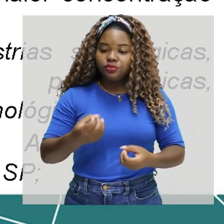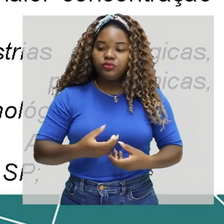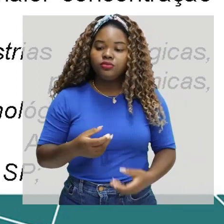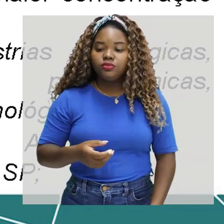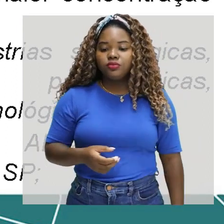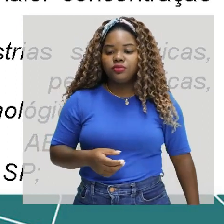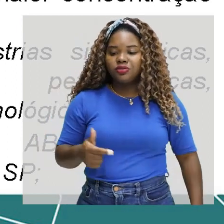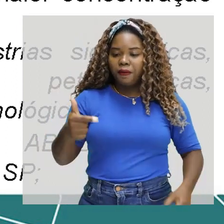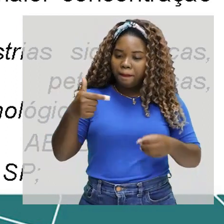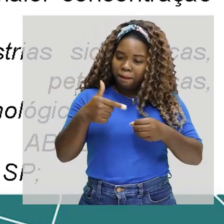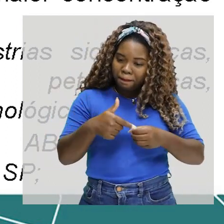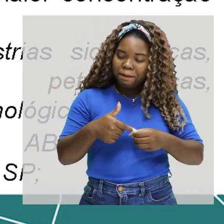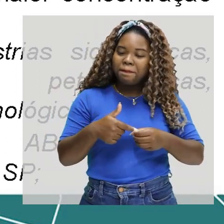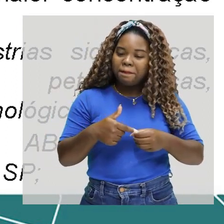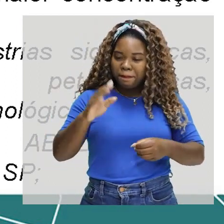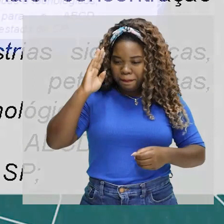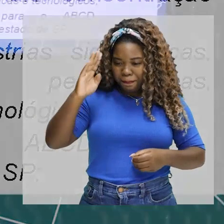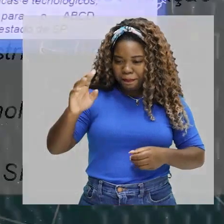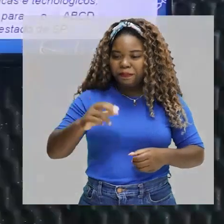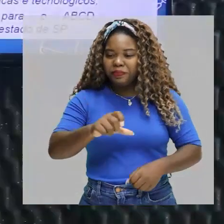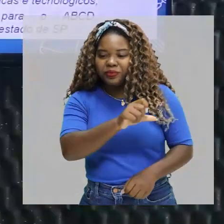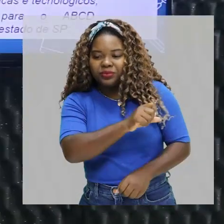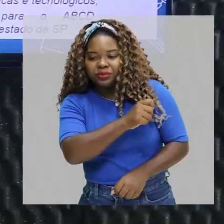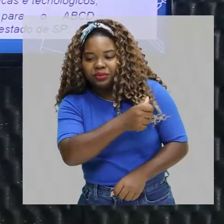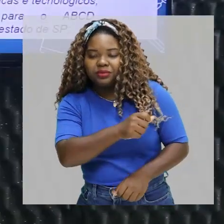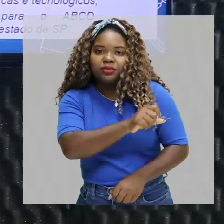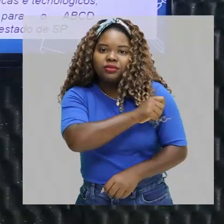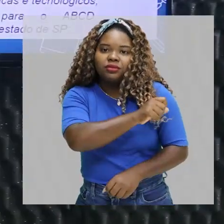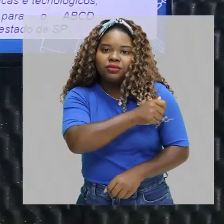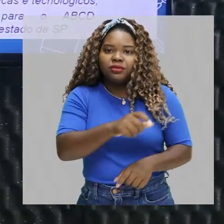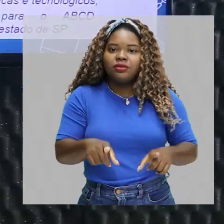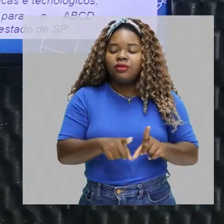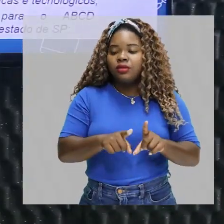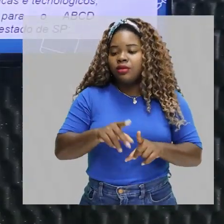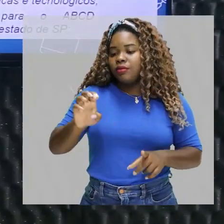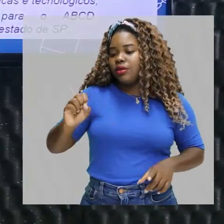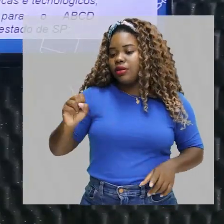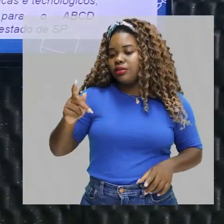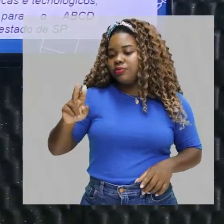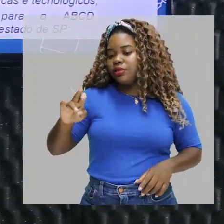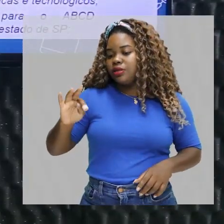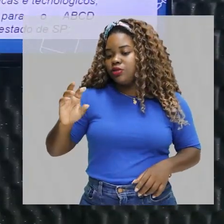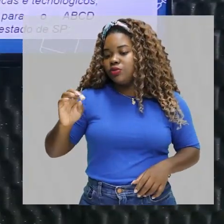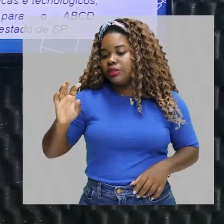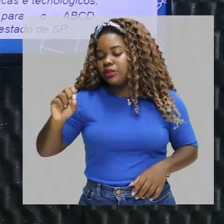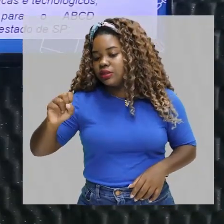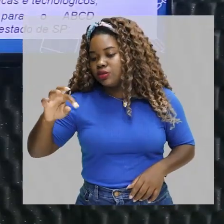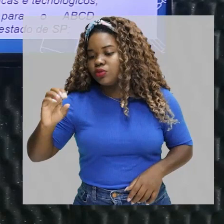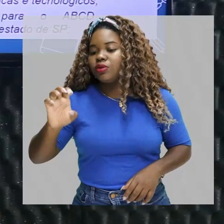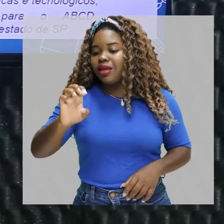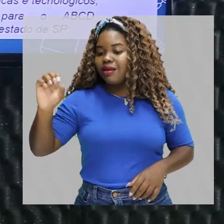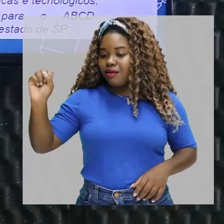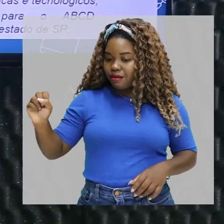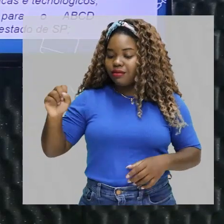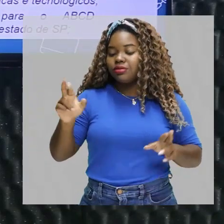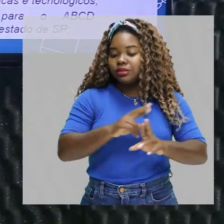petrolífera né Principalmente dos estados do Rio de Janeiro do Espírito Santo né vão ser aí os dois maiores produtores de petróleo do Brasil principalmente